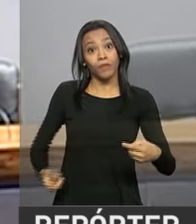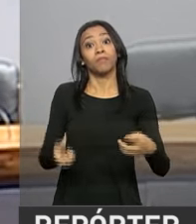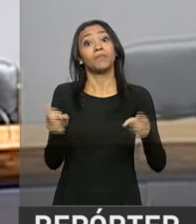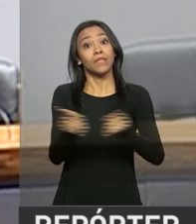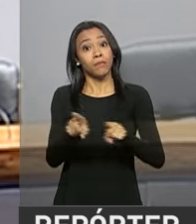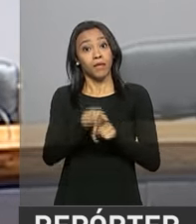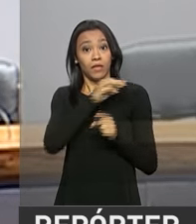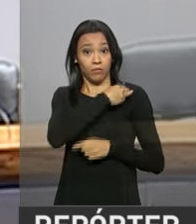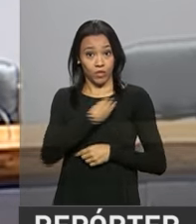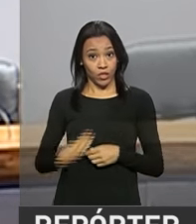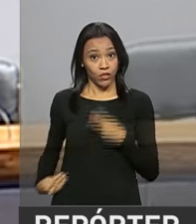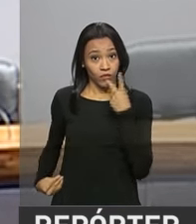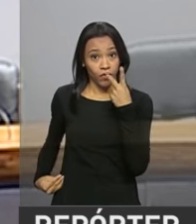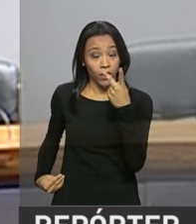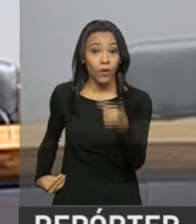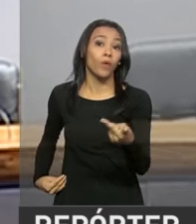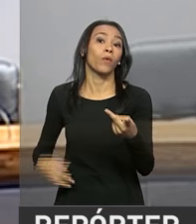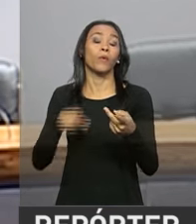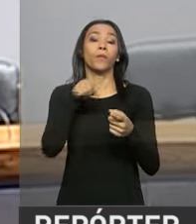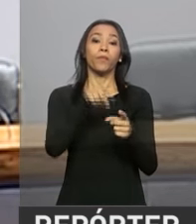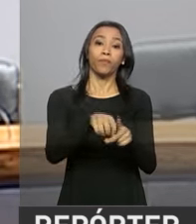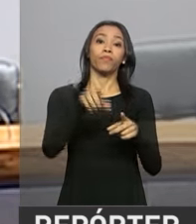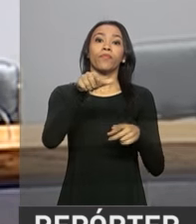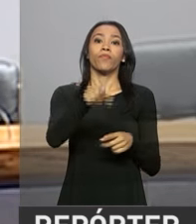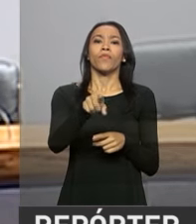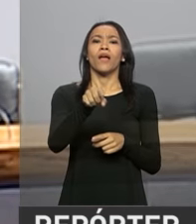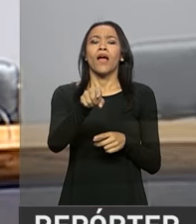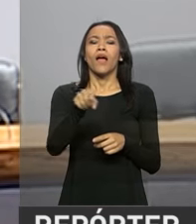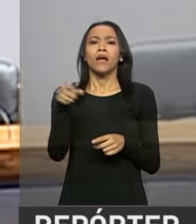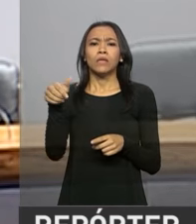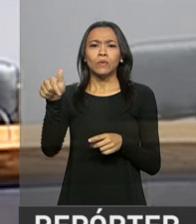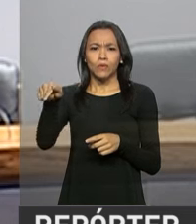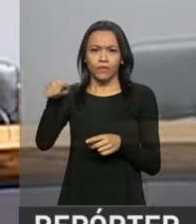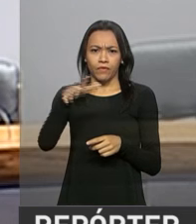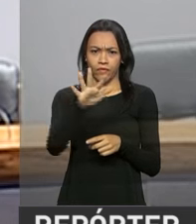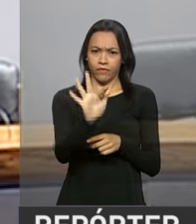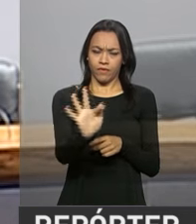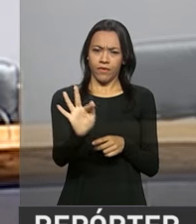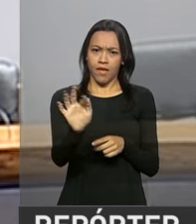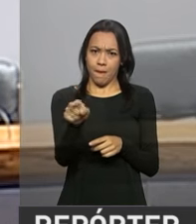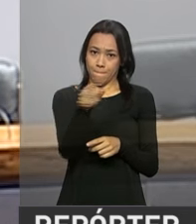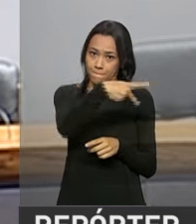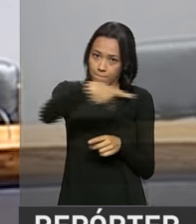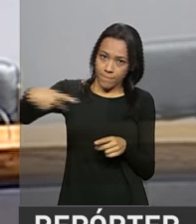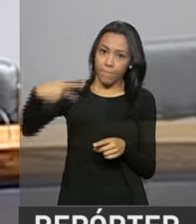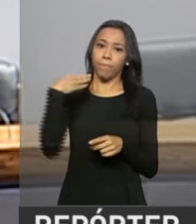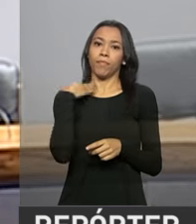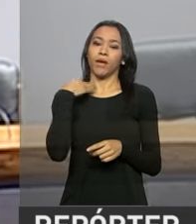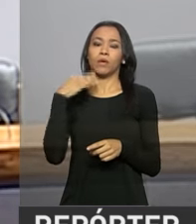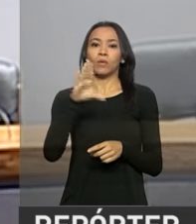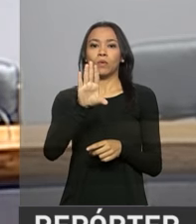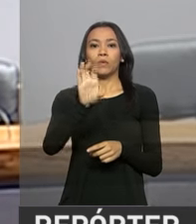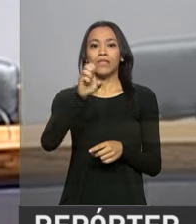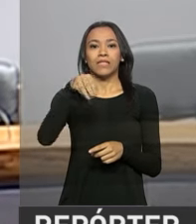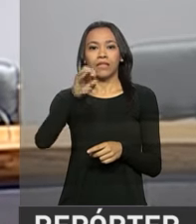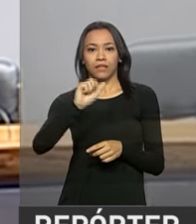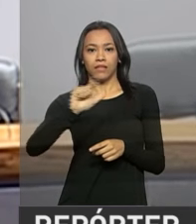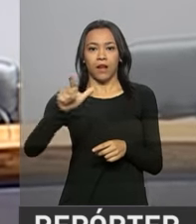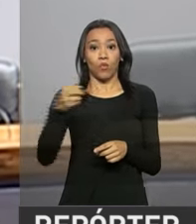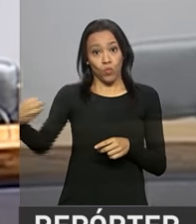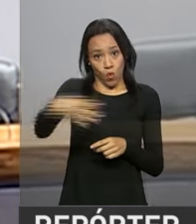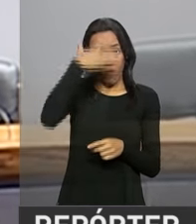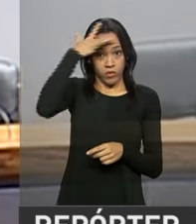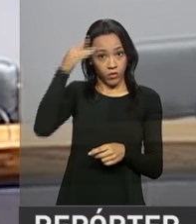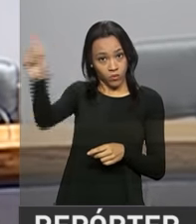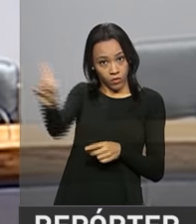anunciou também Ilan Goldfein como presidente do Banco Central. A gente lembra que esse cargo que define a política